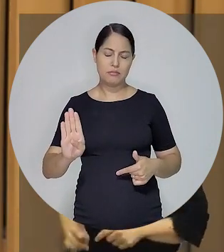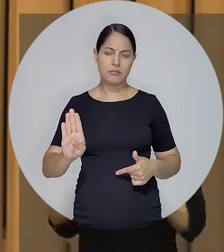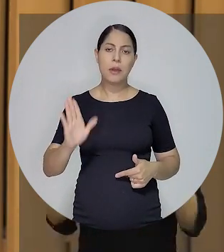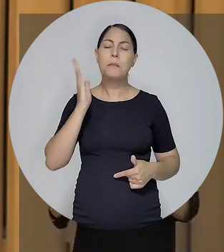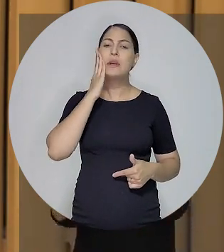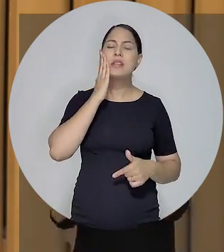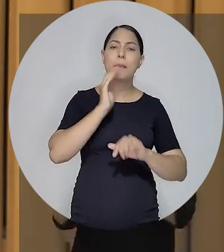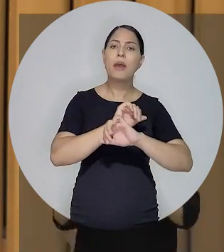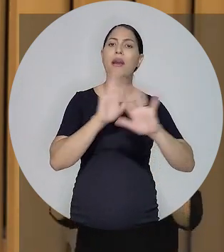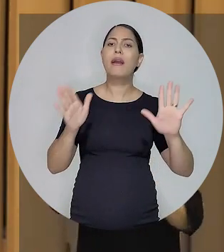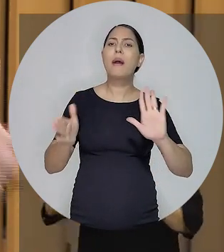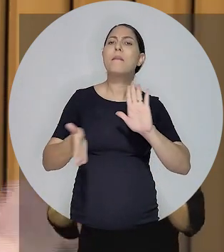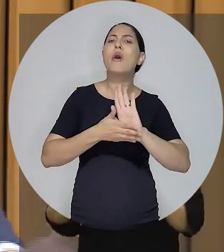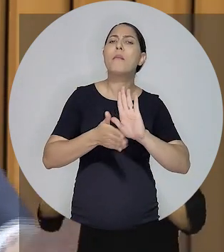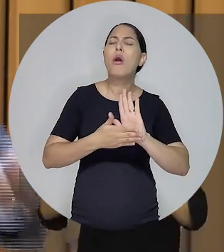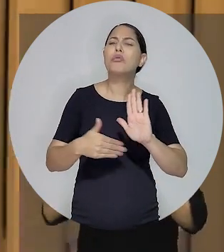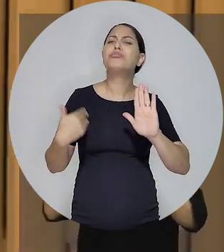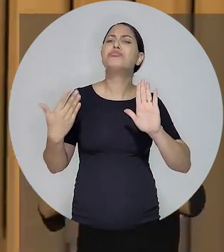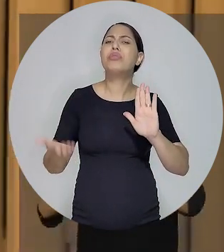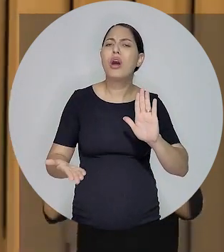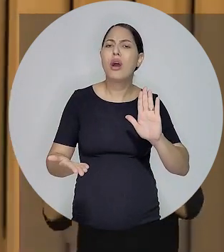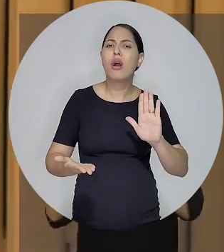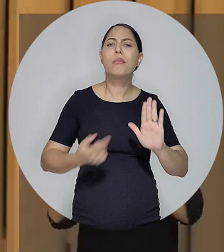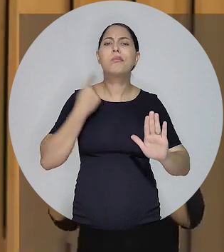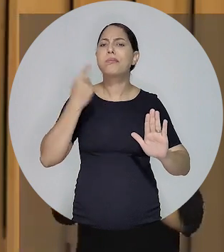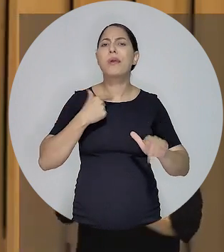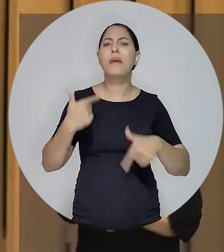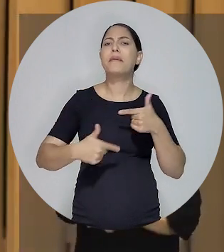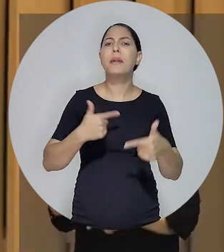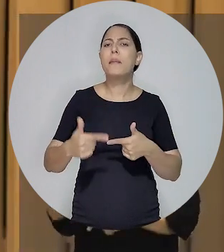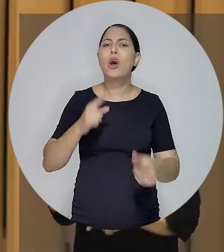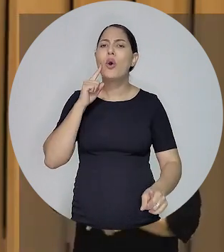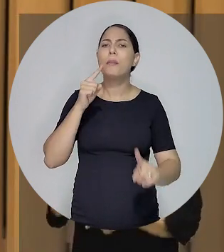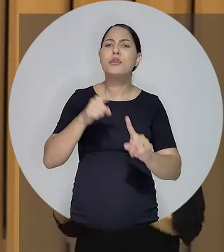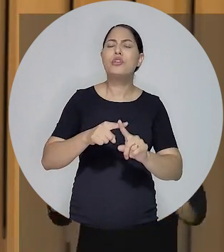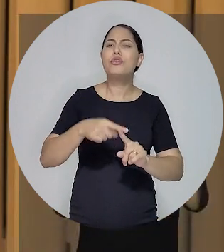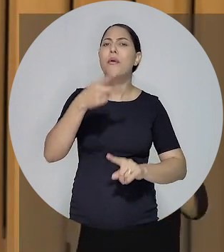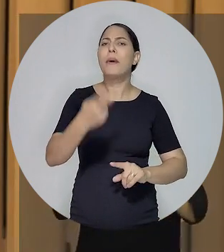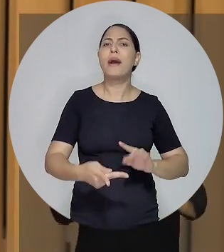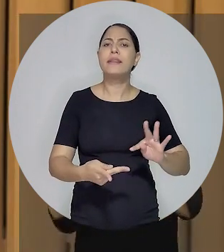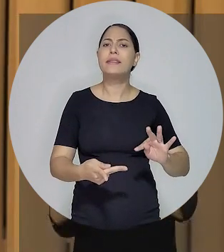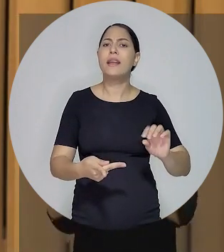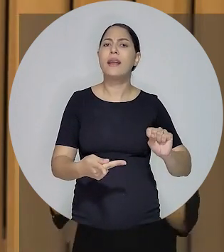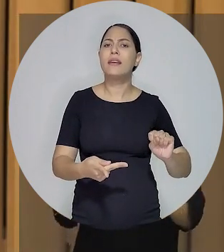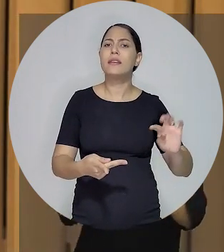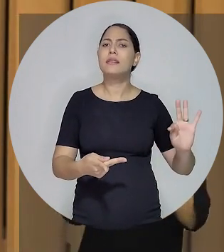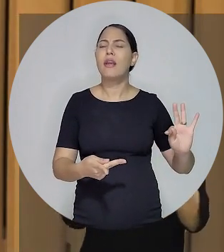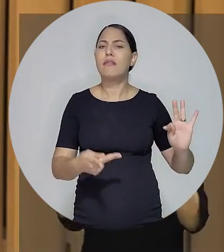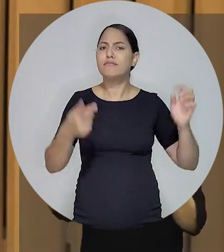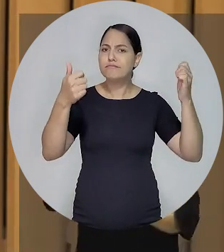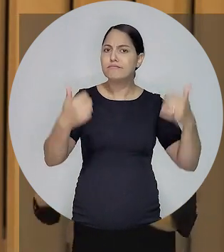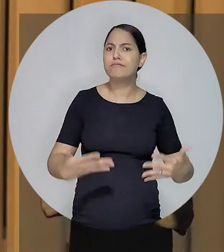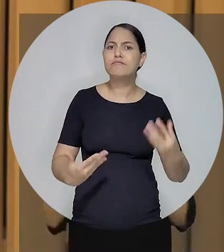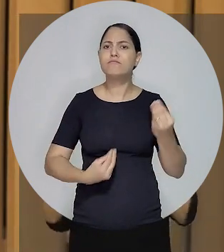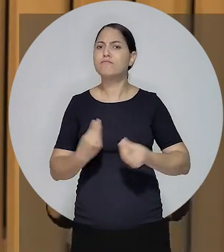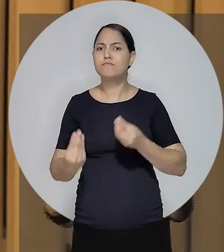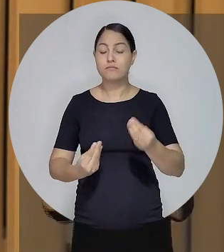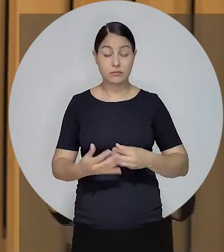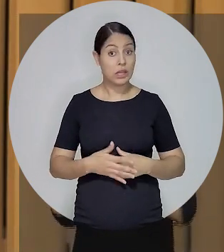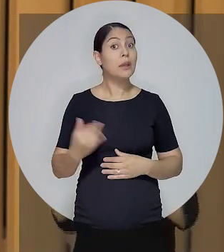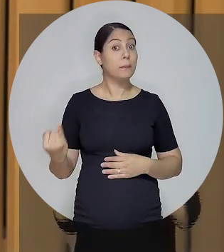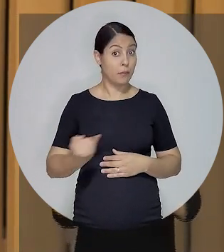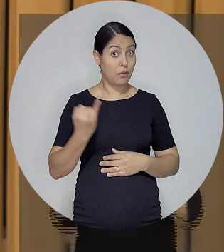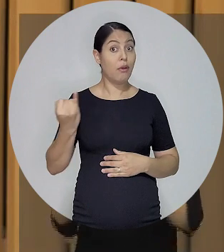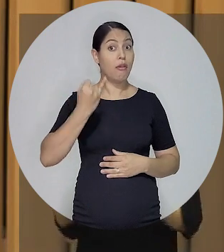das OAB do Brasil, procurando escutar as propostas e o que é que a advocacia trabalhista procuraria trazer para